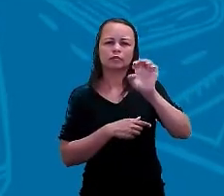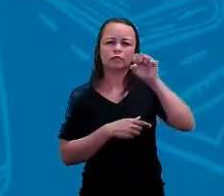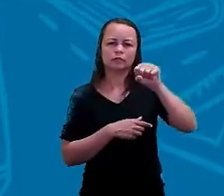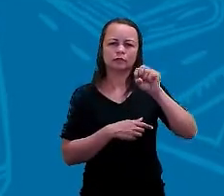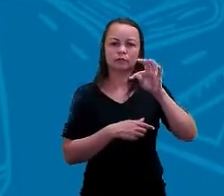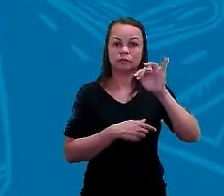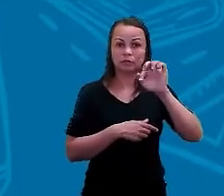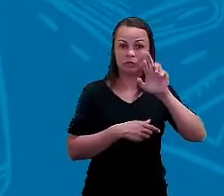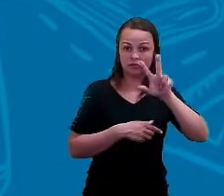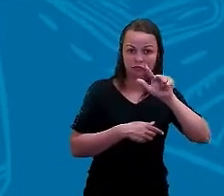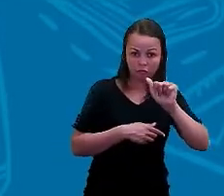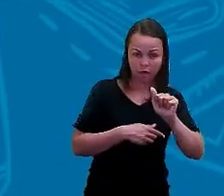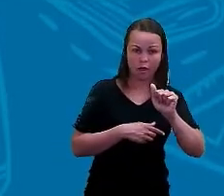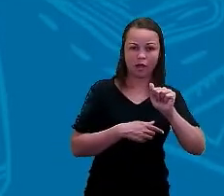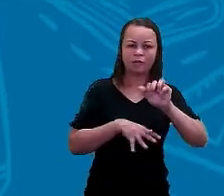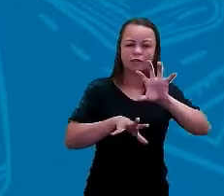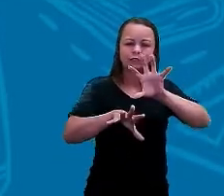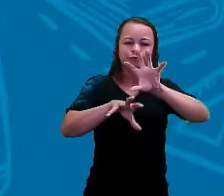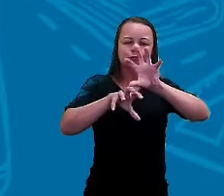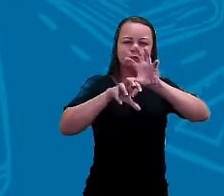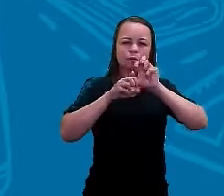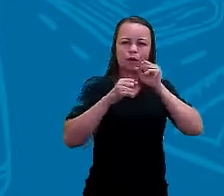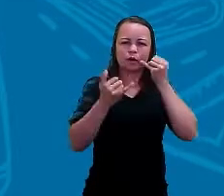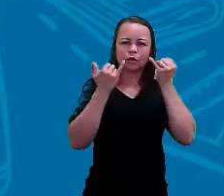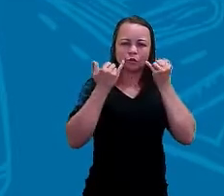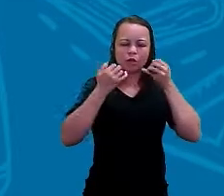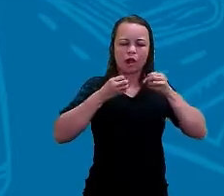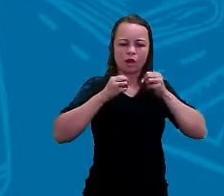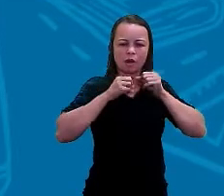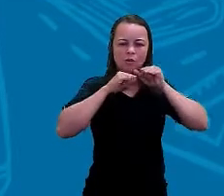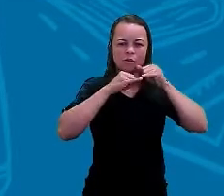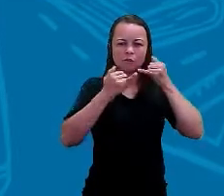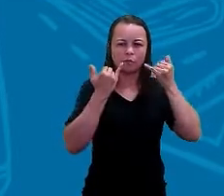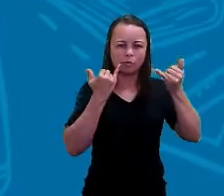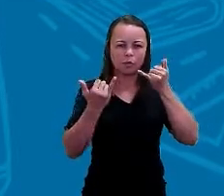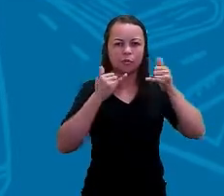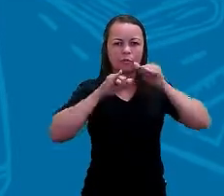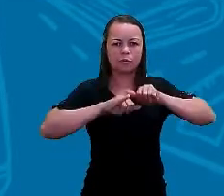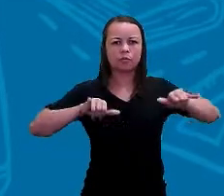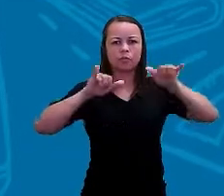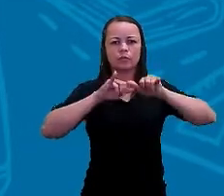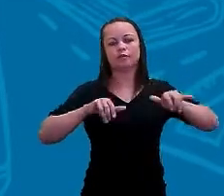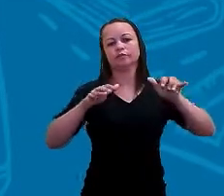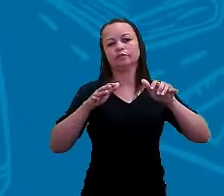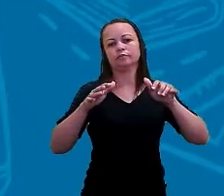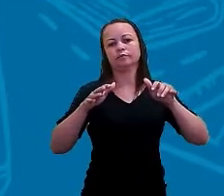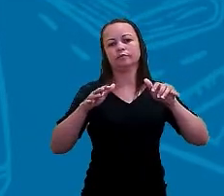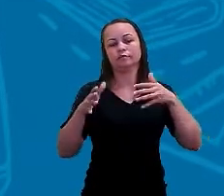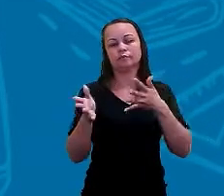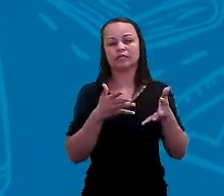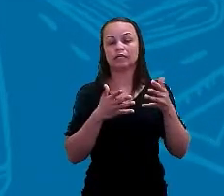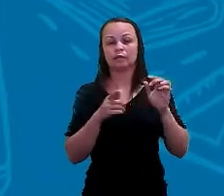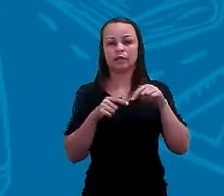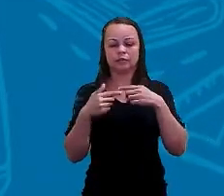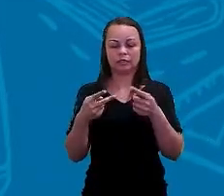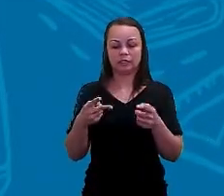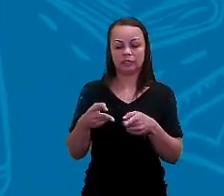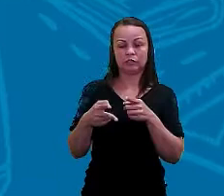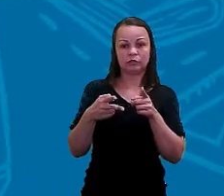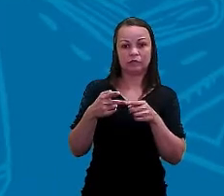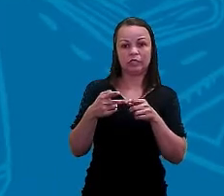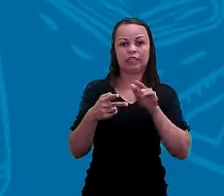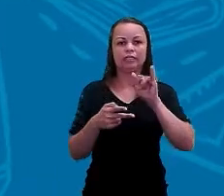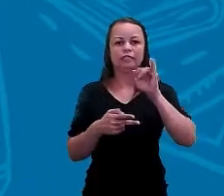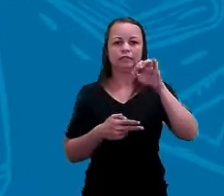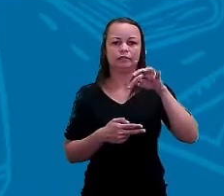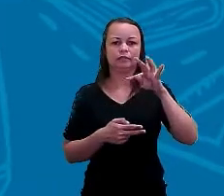que vai capturar tanto as informações do meio externo quanto do meio interno. Que a partir daí vai para uma área que é chamada de